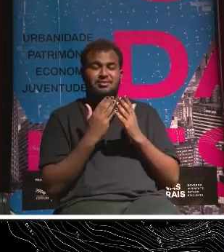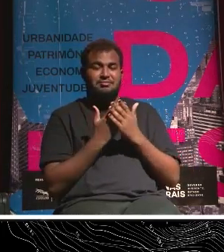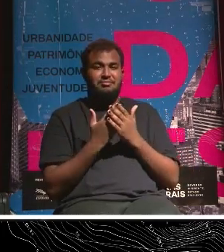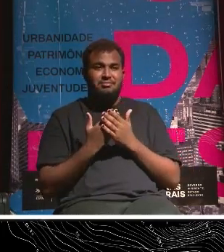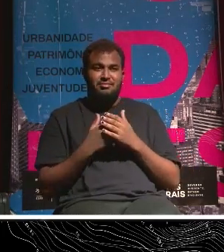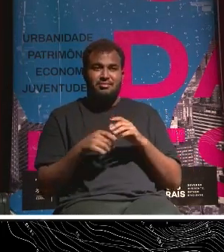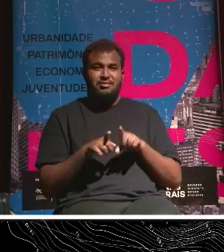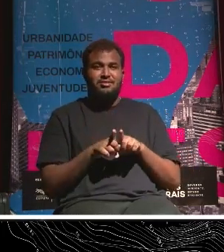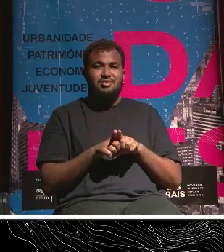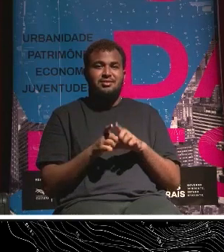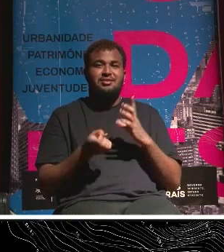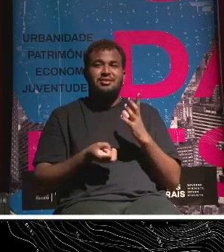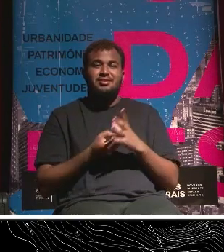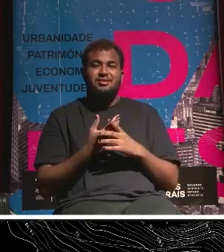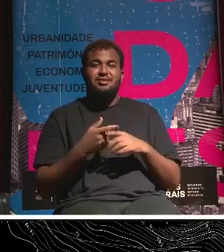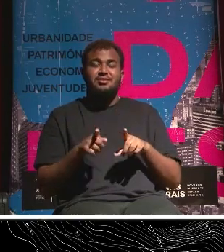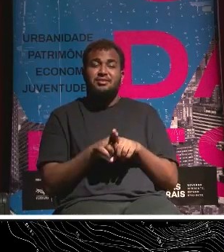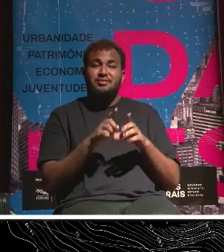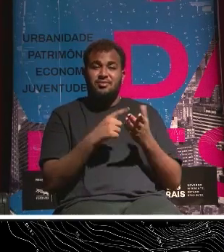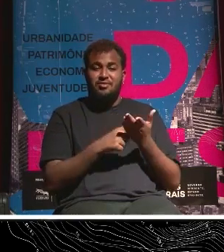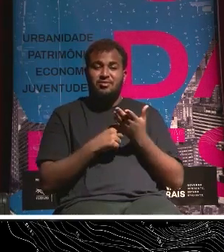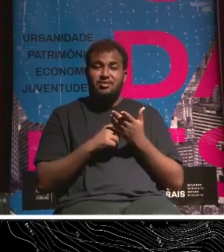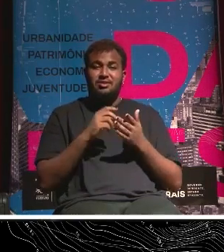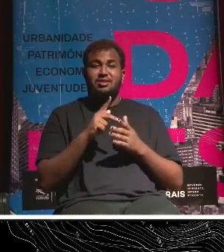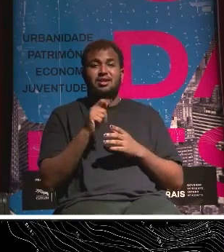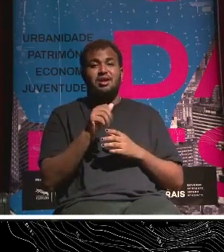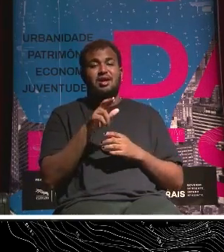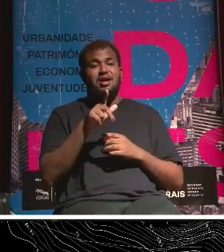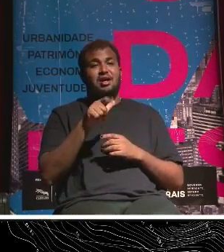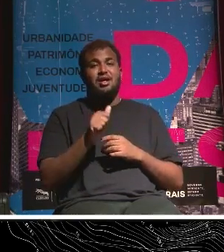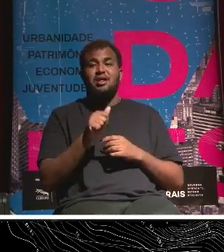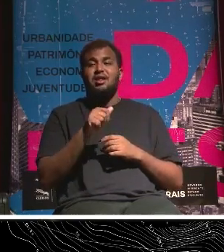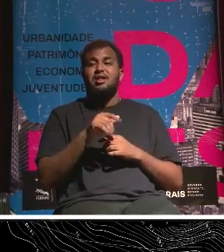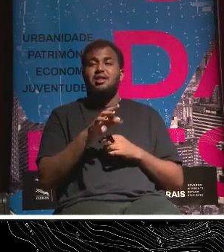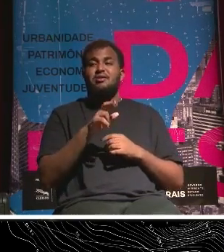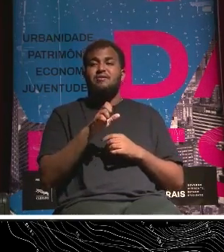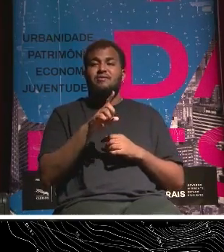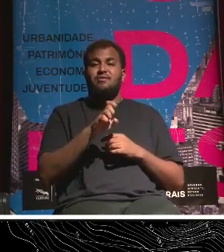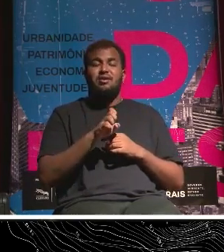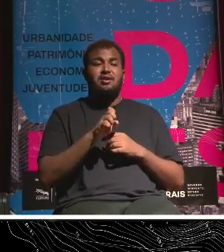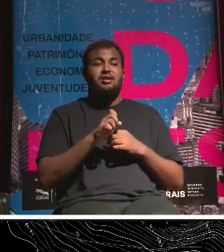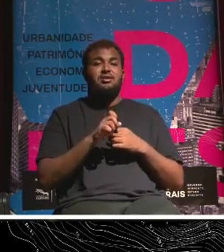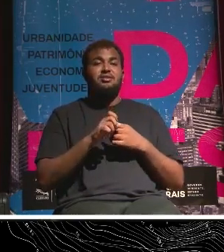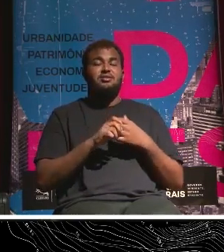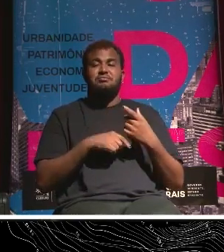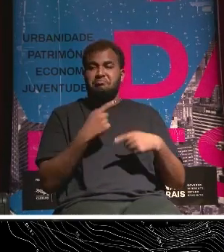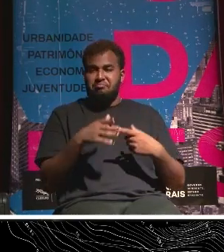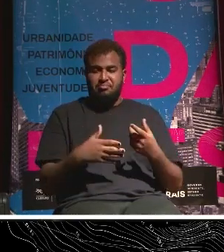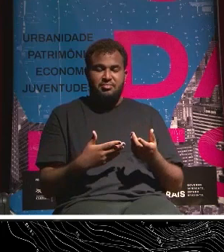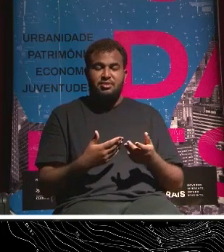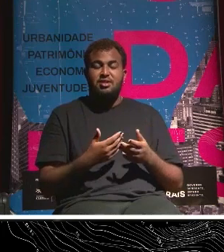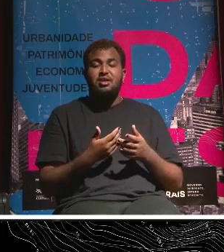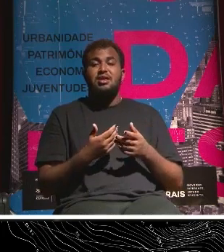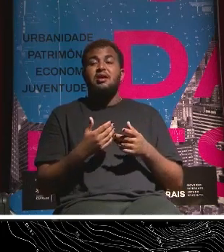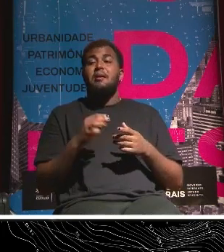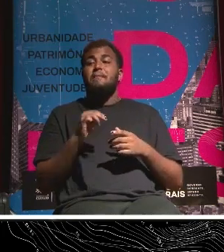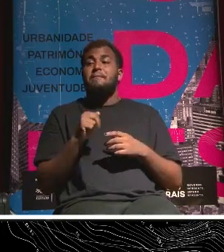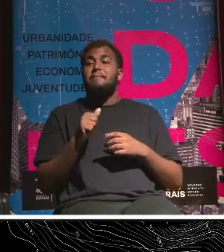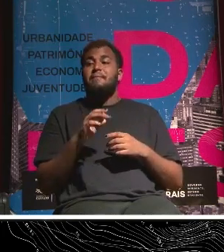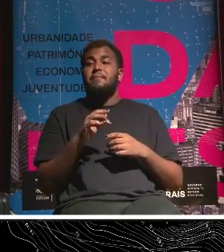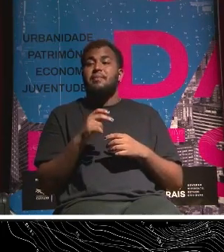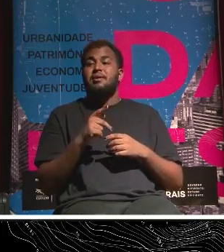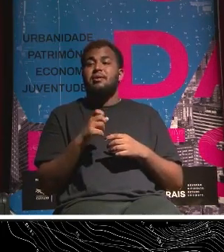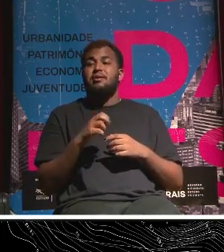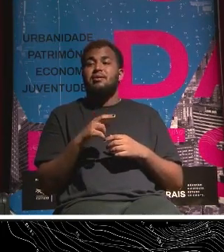implicam uma produção, ao convite da Carla, do Fred, da Maria Clara, e ao Matheus, que é um